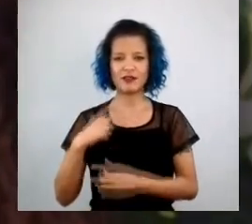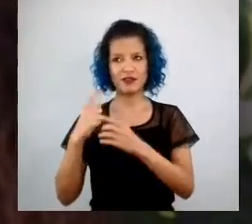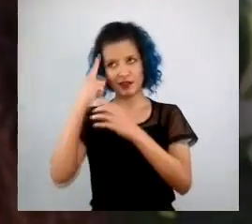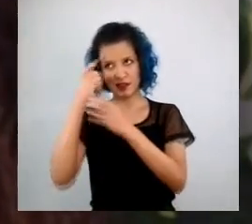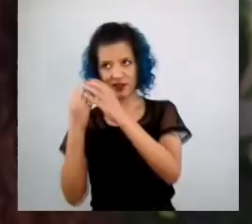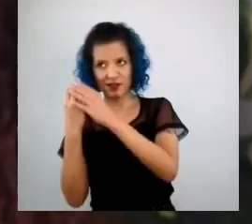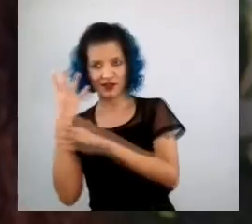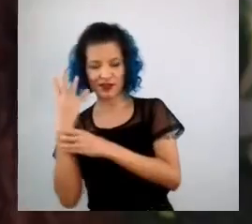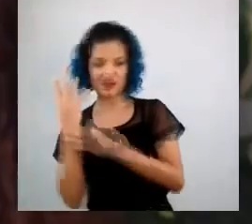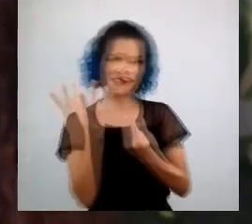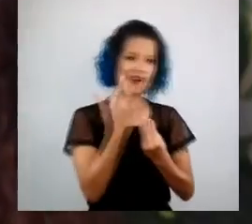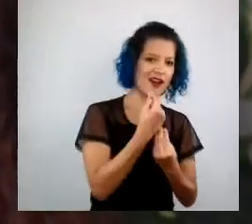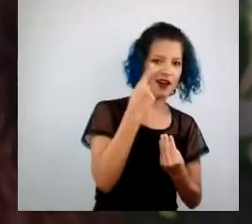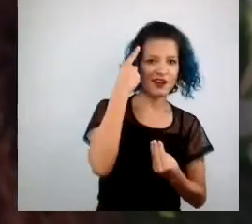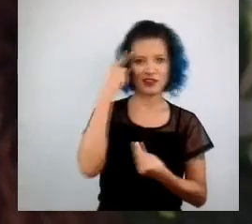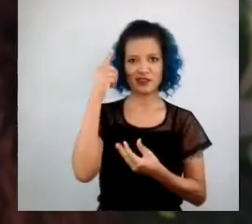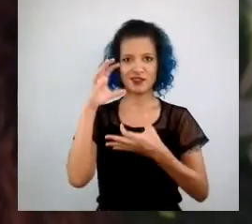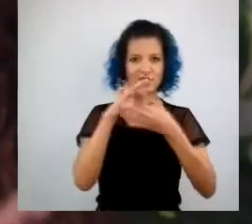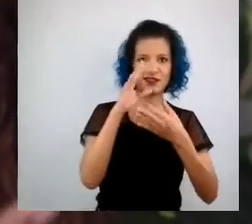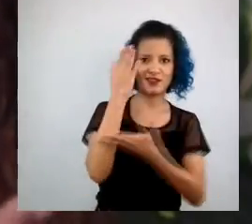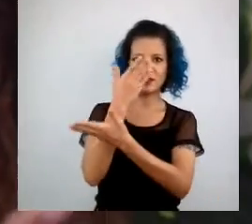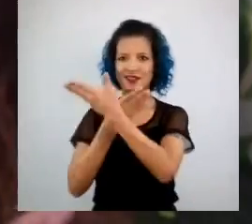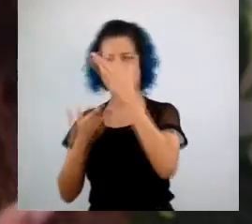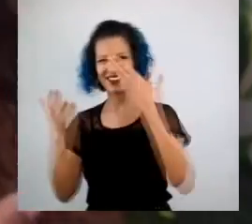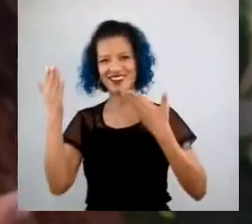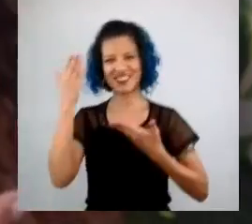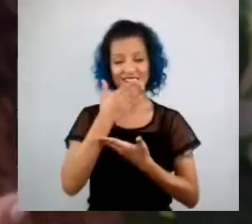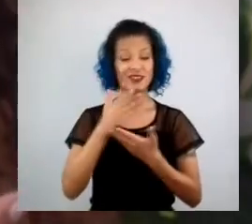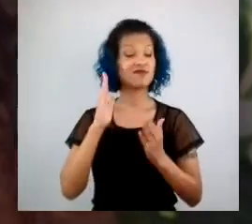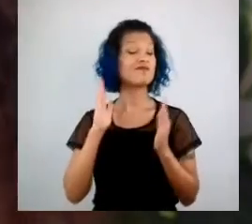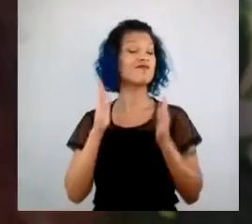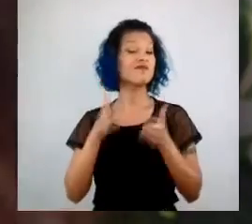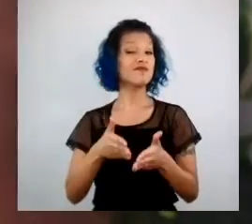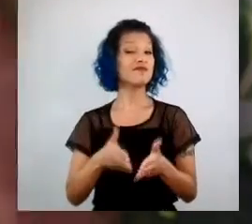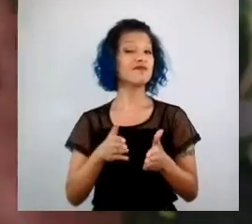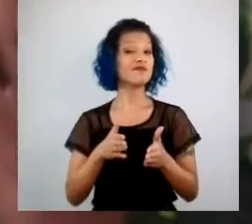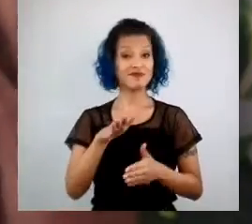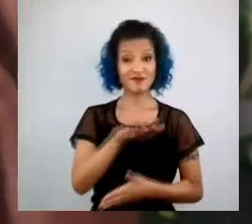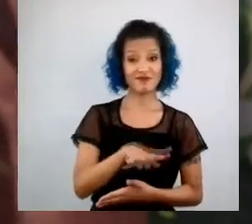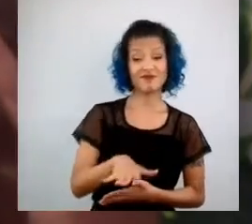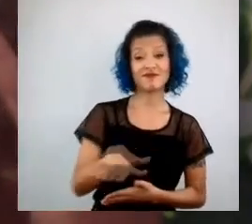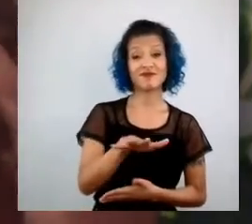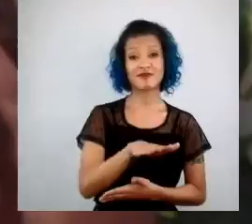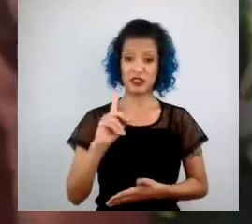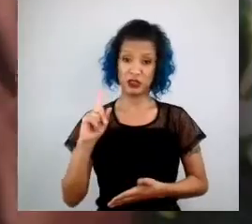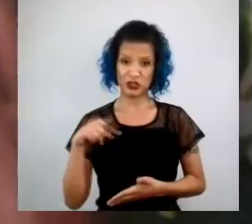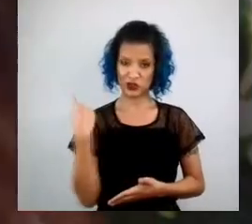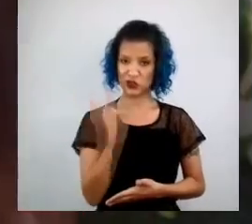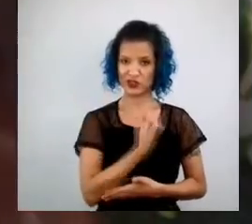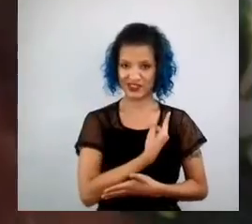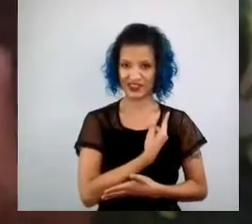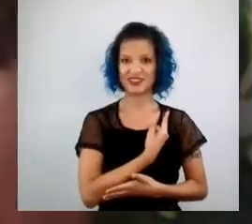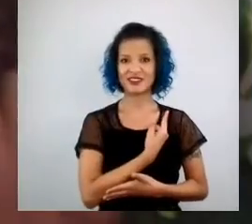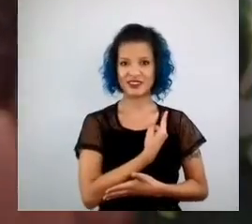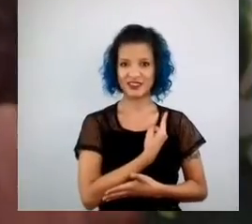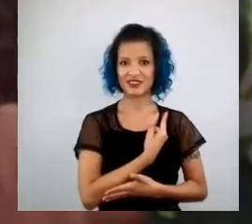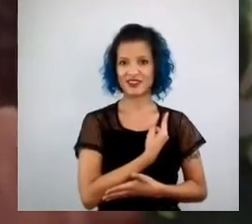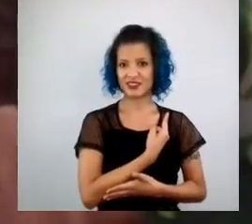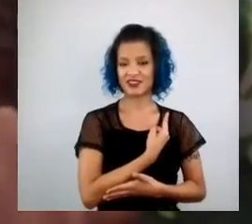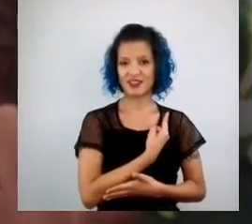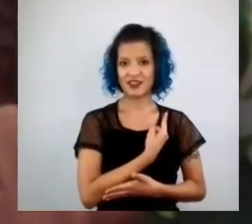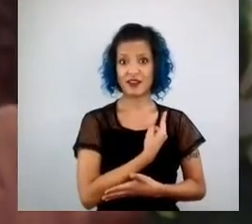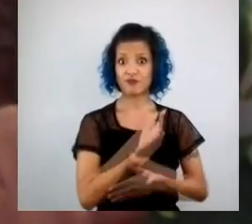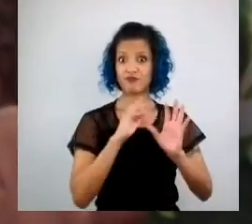está diretamente associada ao mundo no qual todos nós estamos totalmente